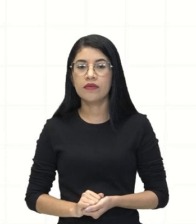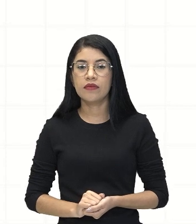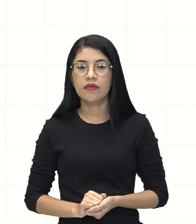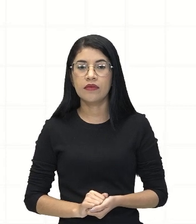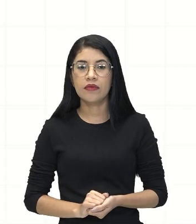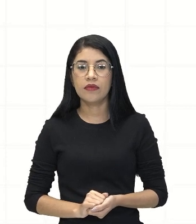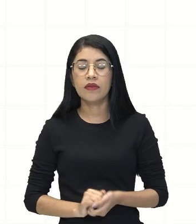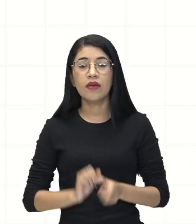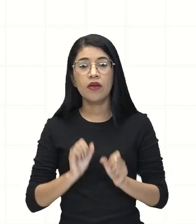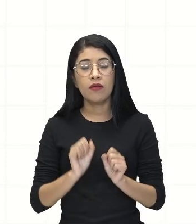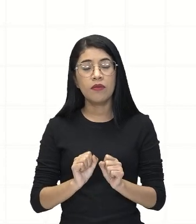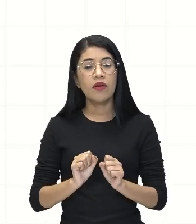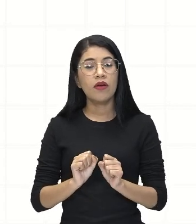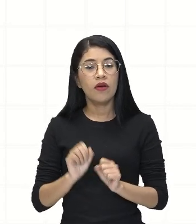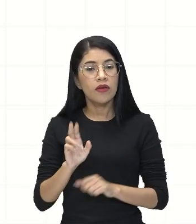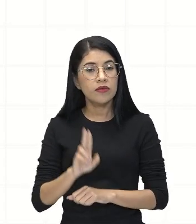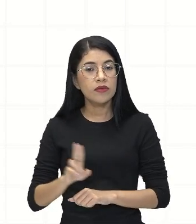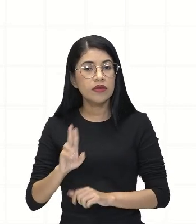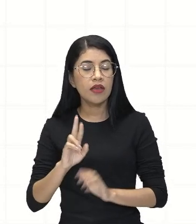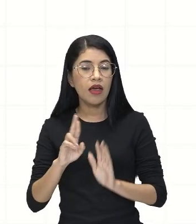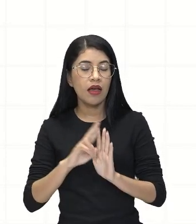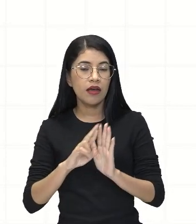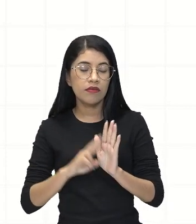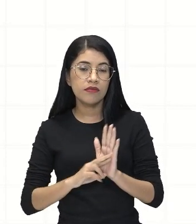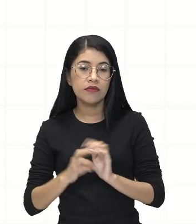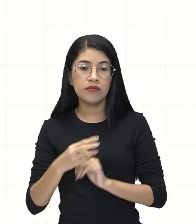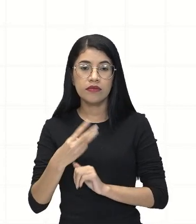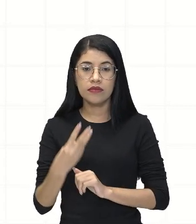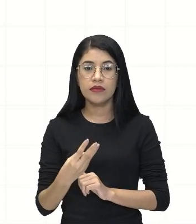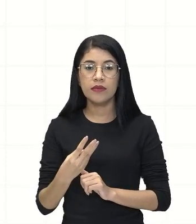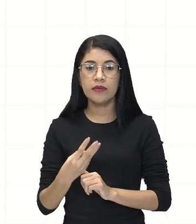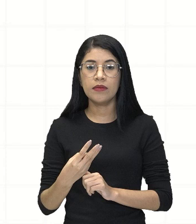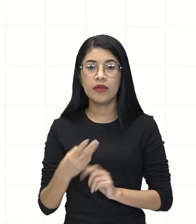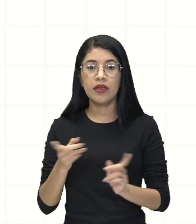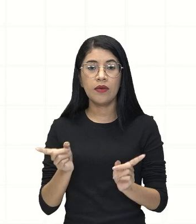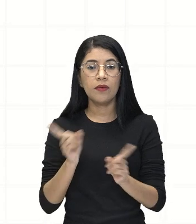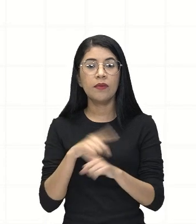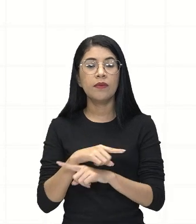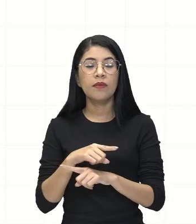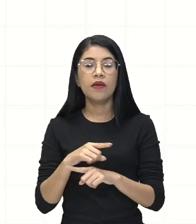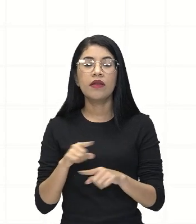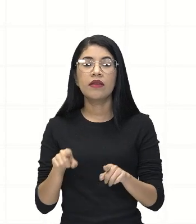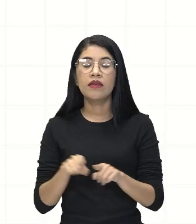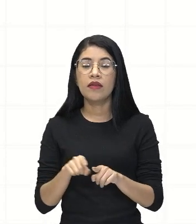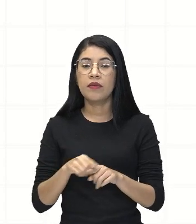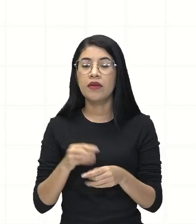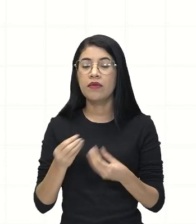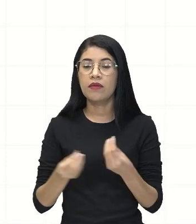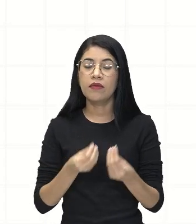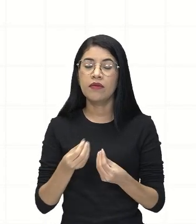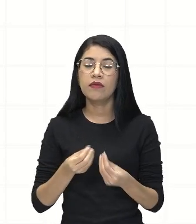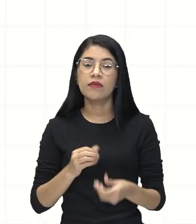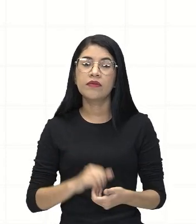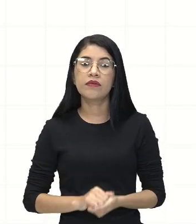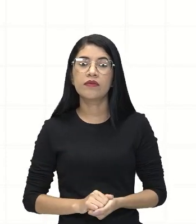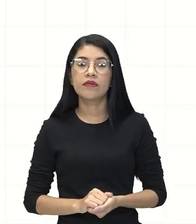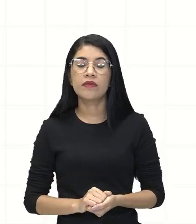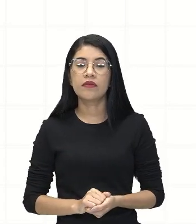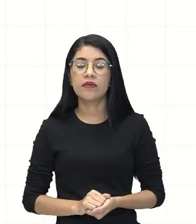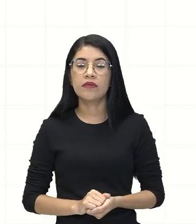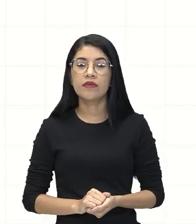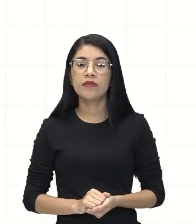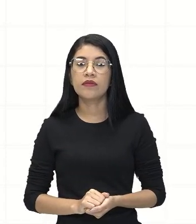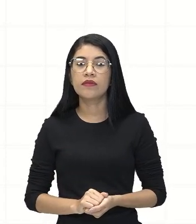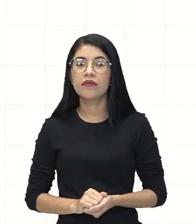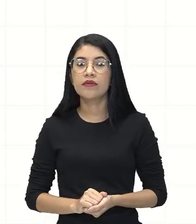posso aplicar a propriedade 3 ao contrário. O que que diz a propriedade 3? Se eu